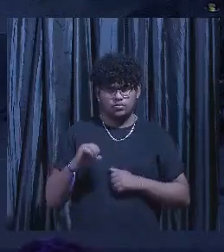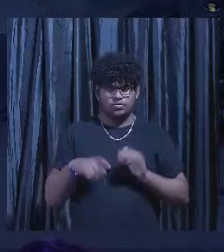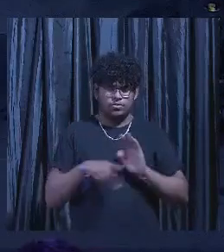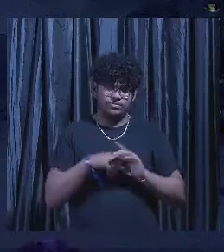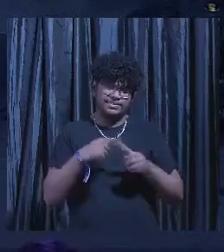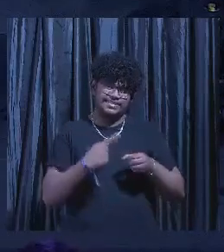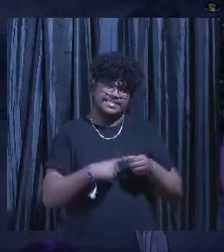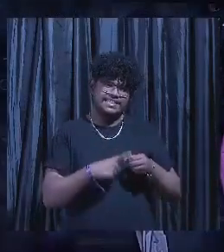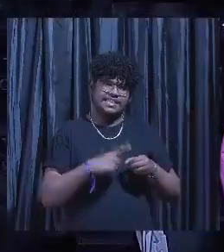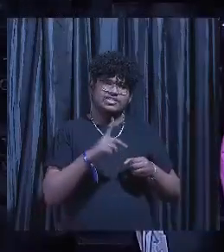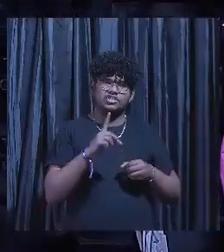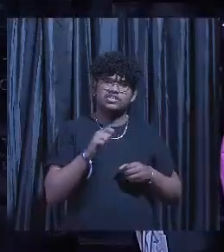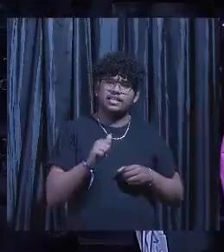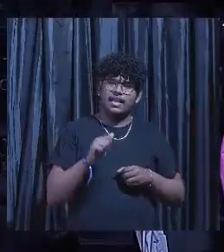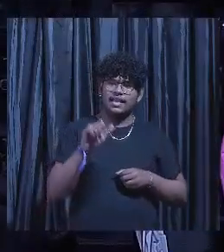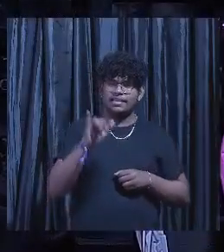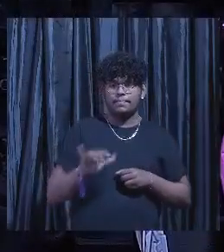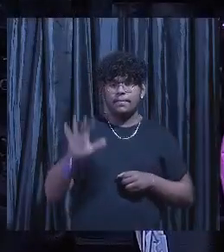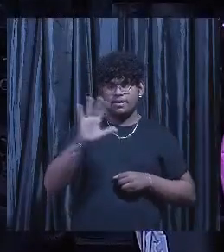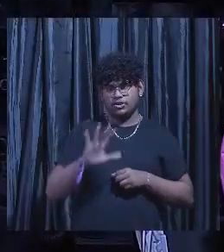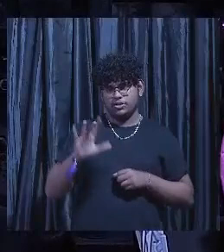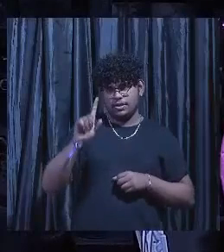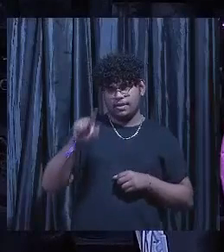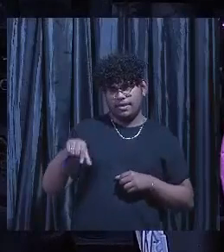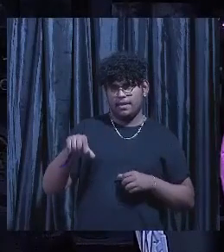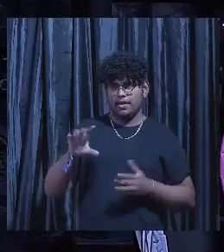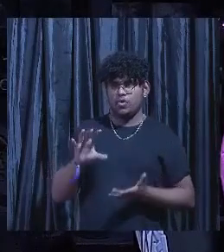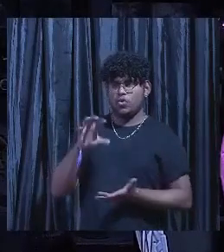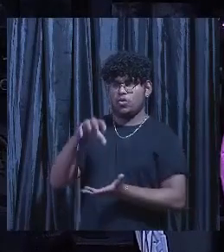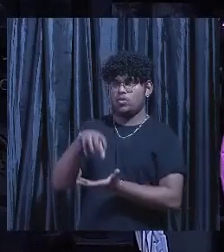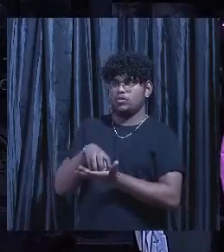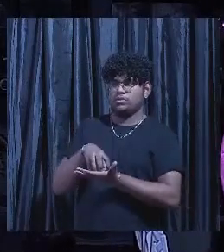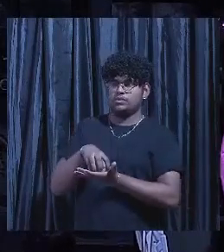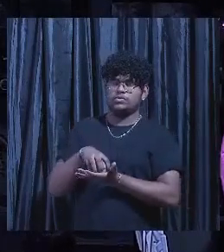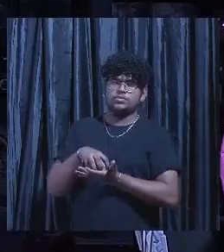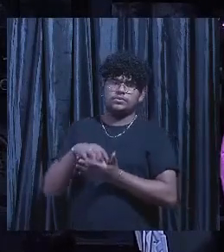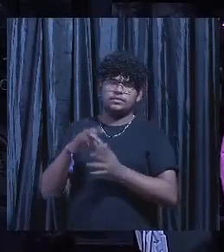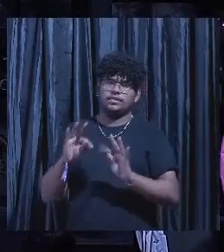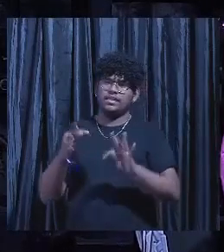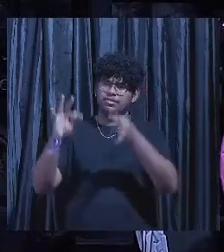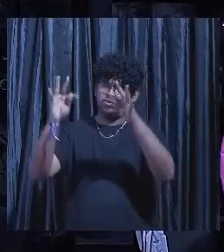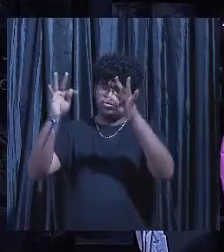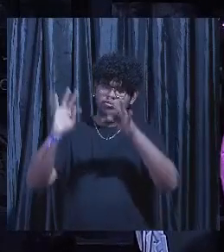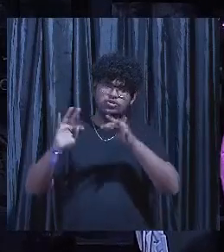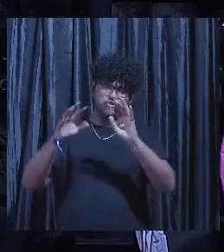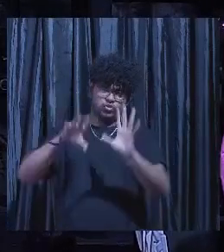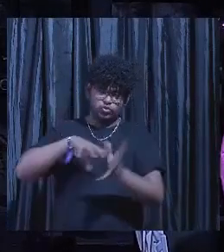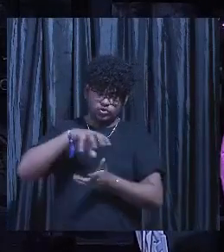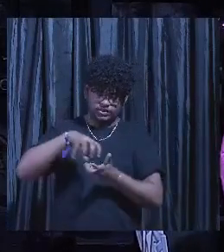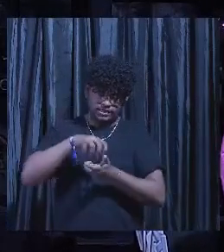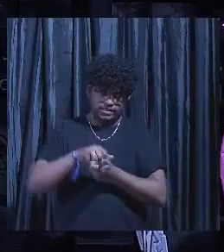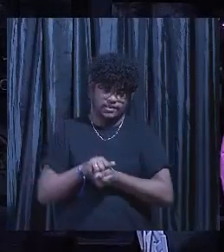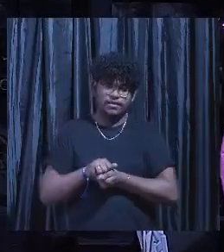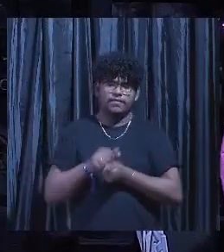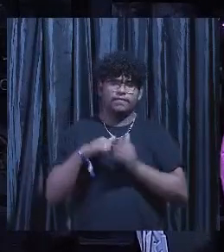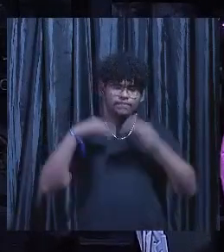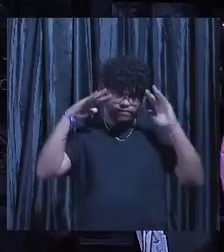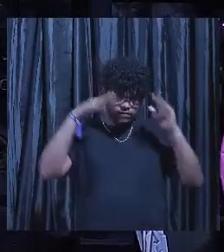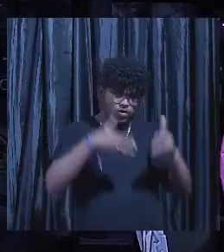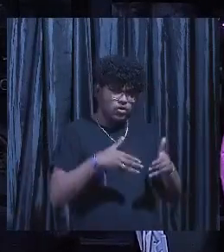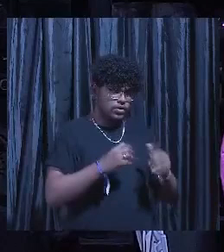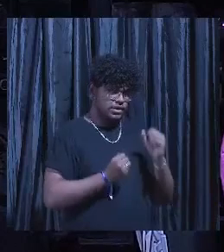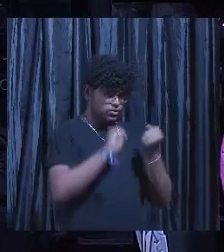um complexo tecnológico, one-stop shop, sustentável, dedicado à indústria criativa,